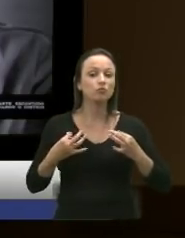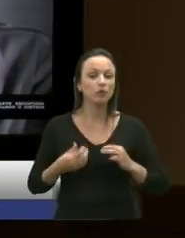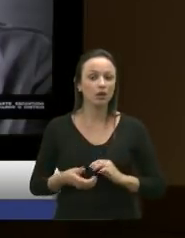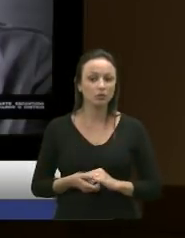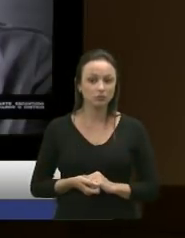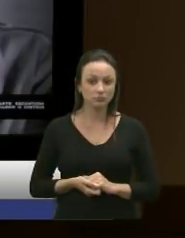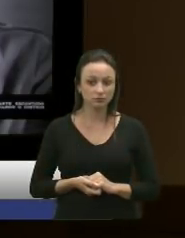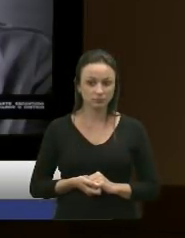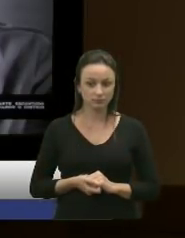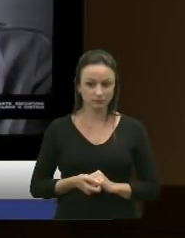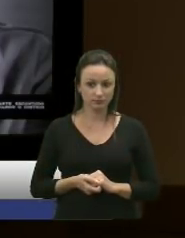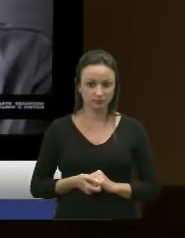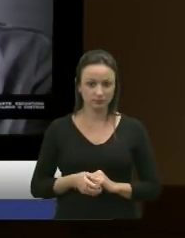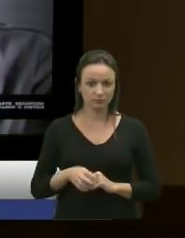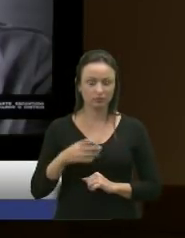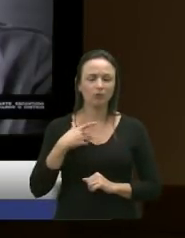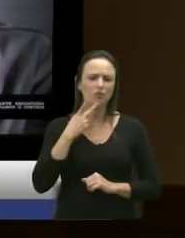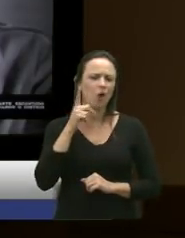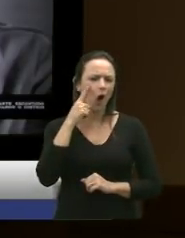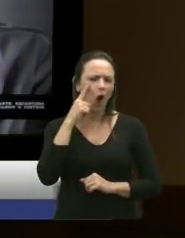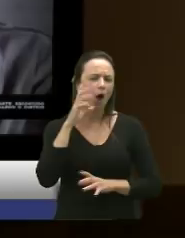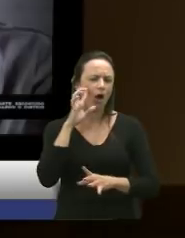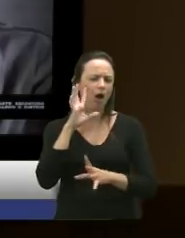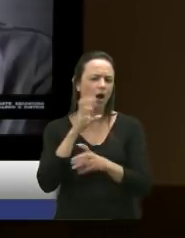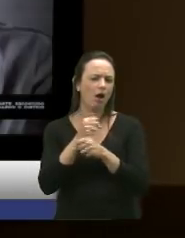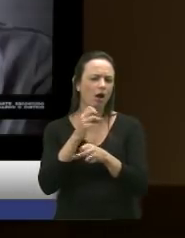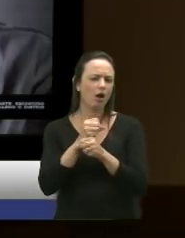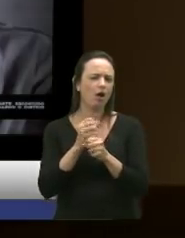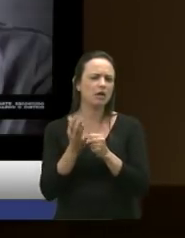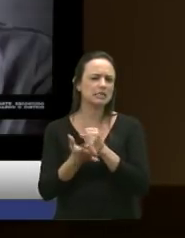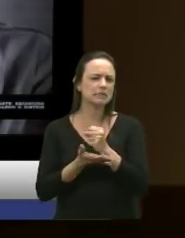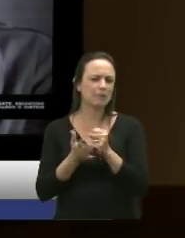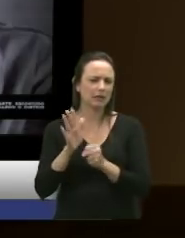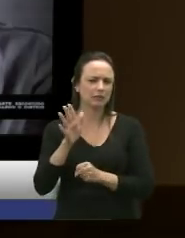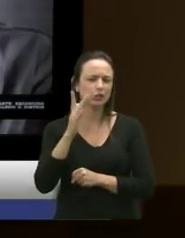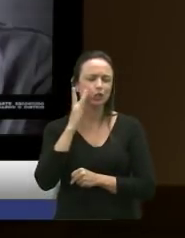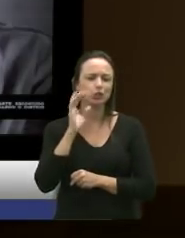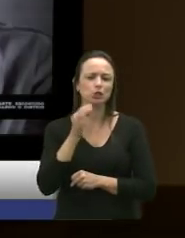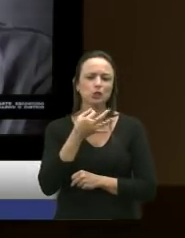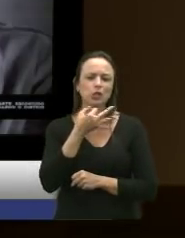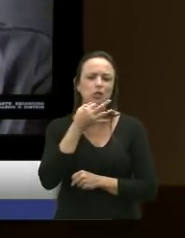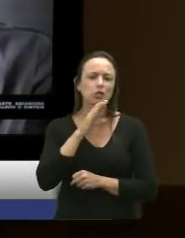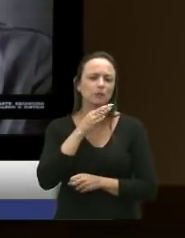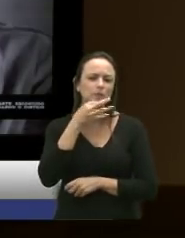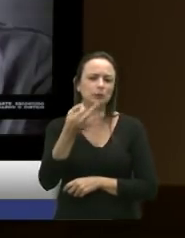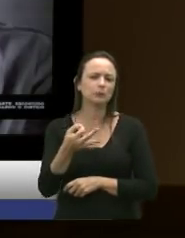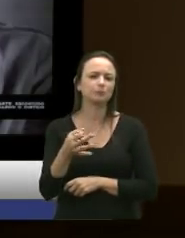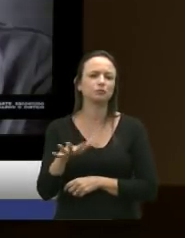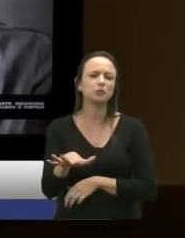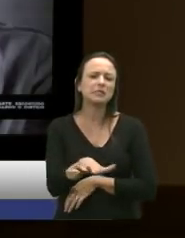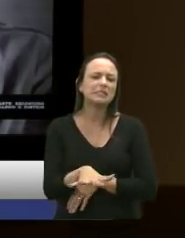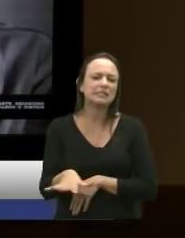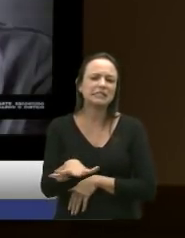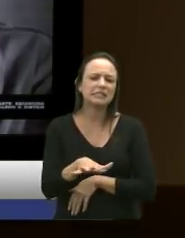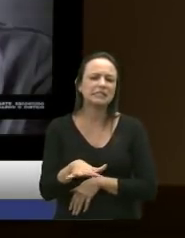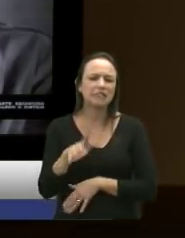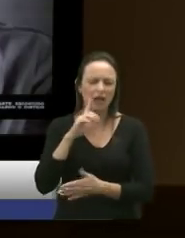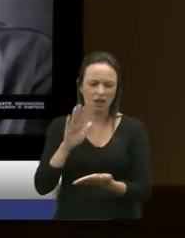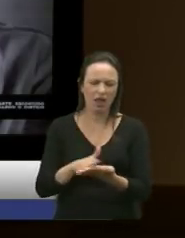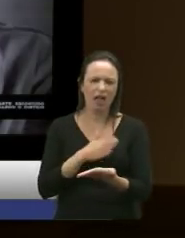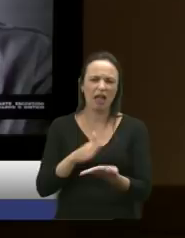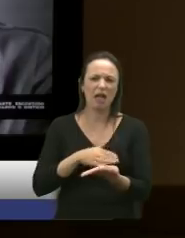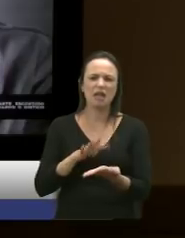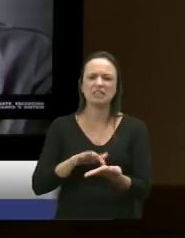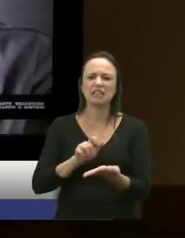Eu gostaria de propor uma conta muito básica para criticar os rasos das apostilas e